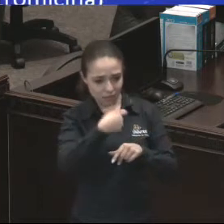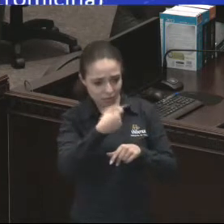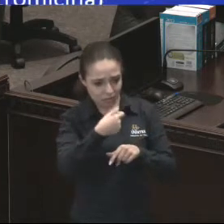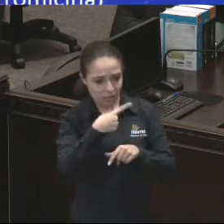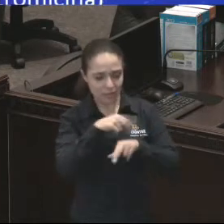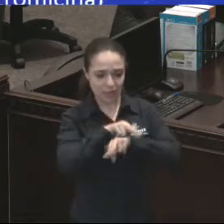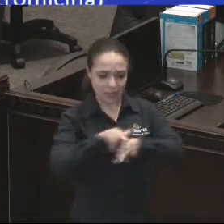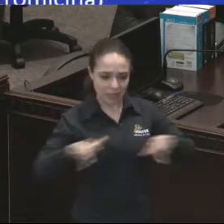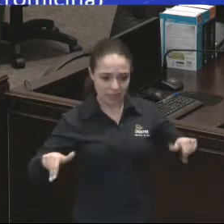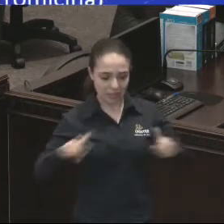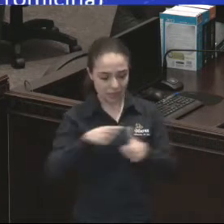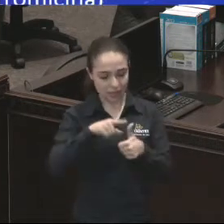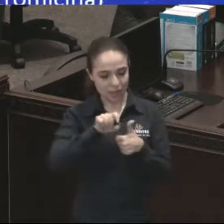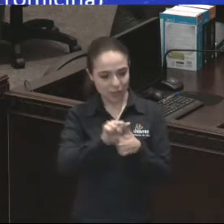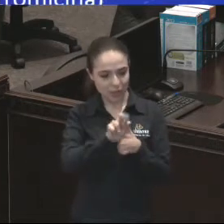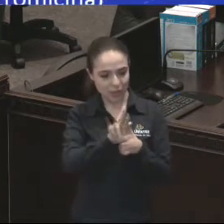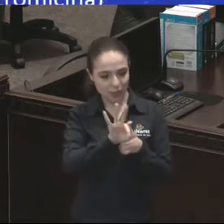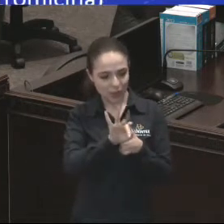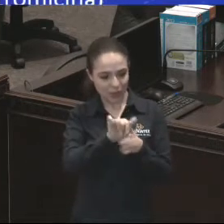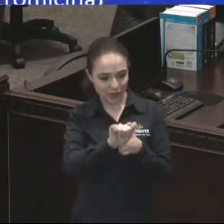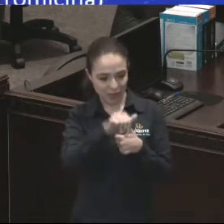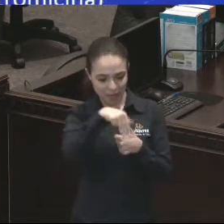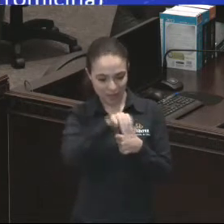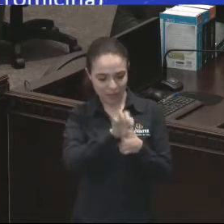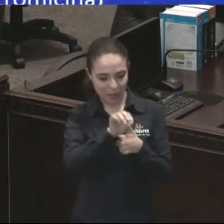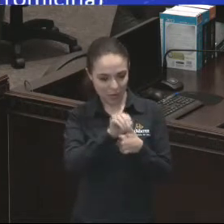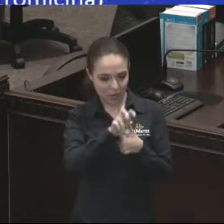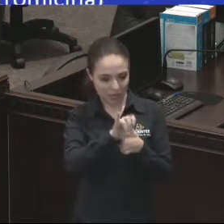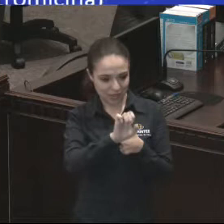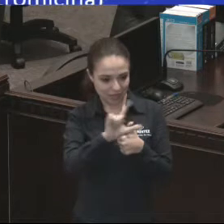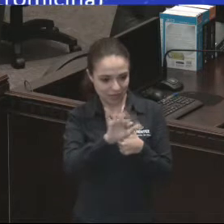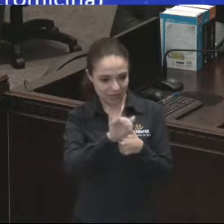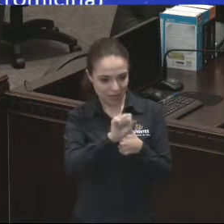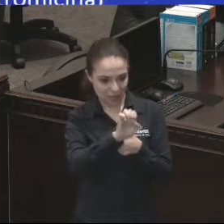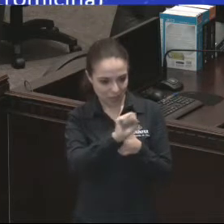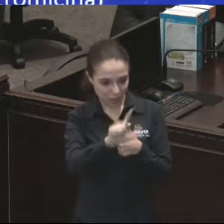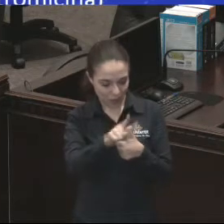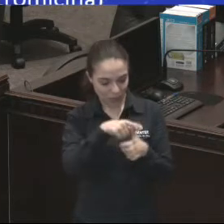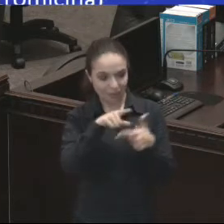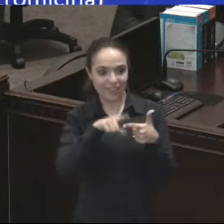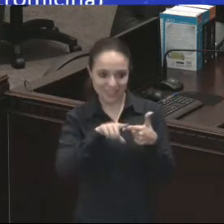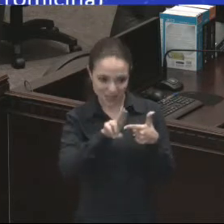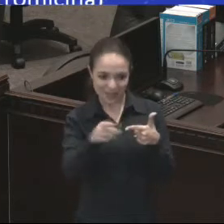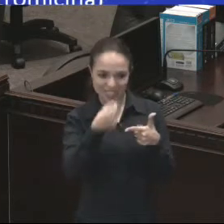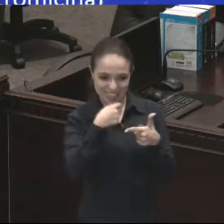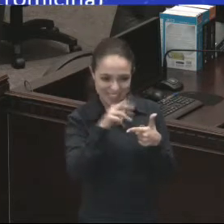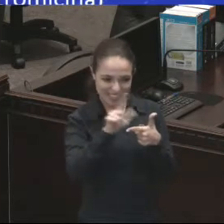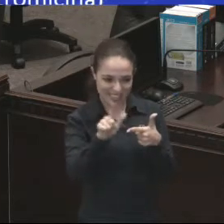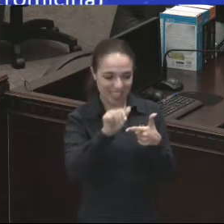encontrados, eritromicina, sulfametoxazol, amoxicilina, e eles apresentam